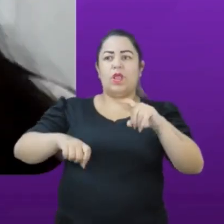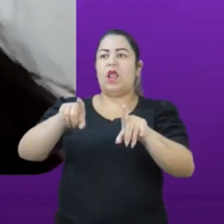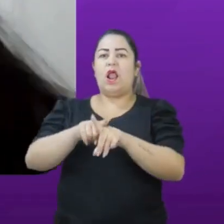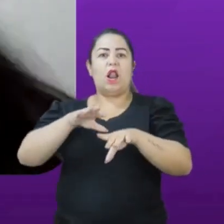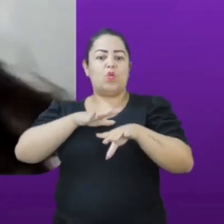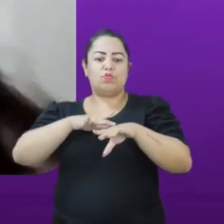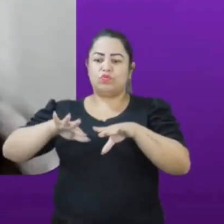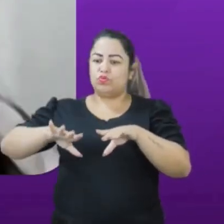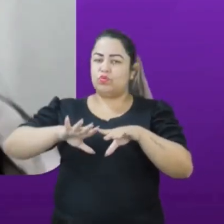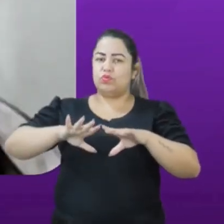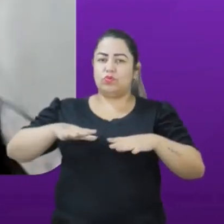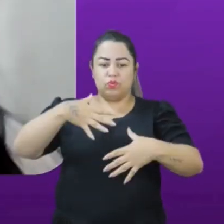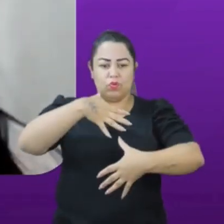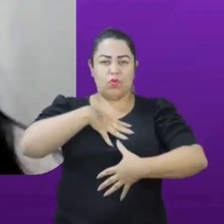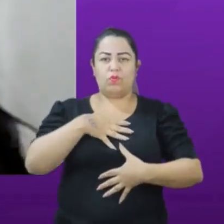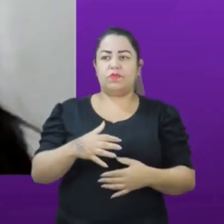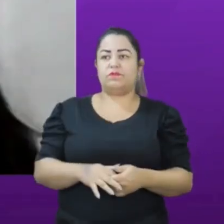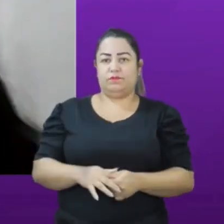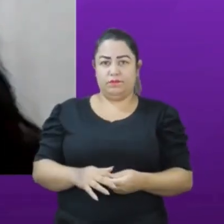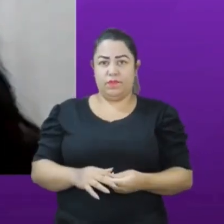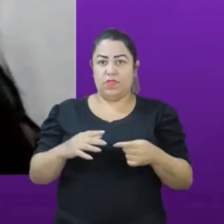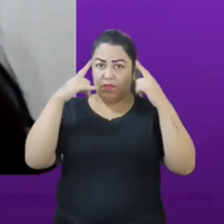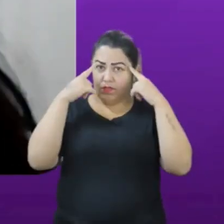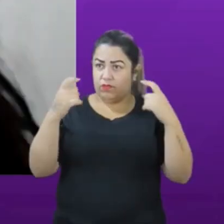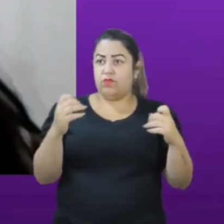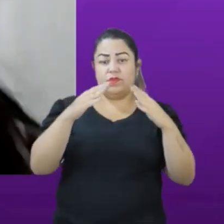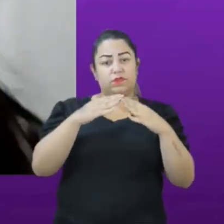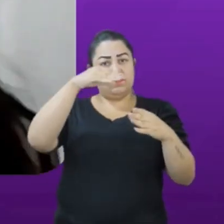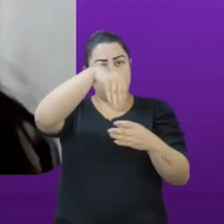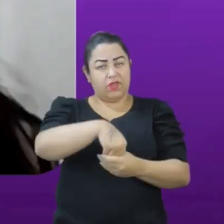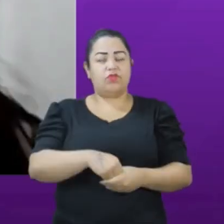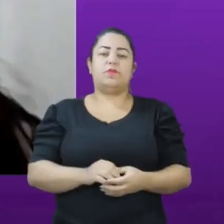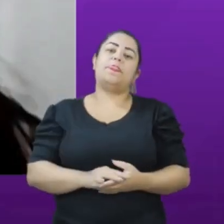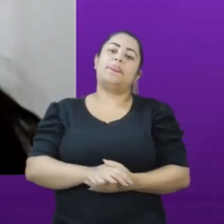dolosas, e principalmente no âmbito da violência doméstica.